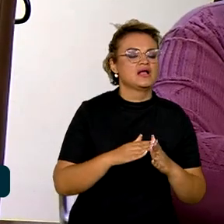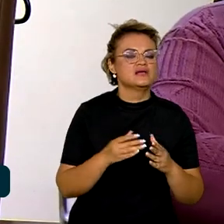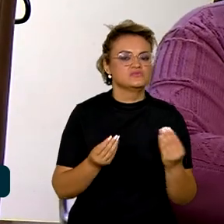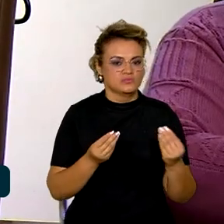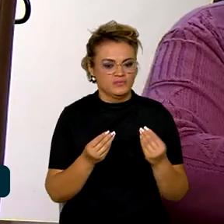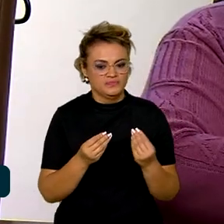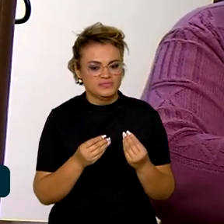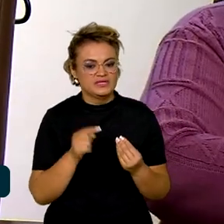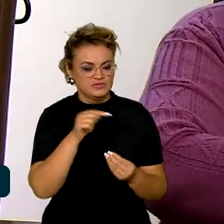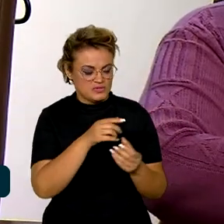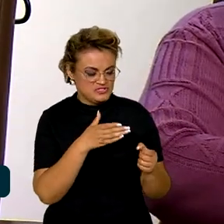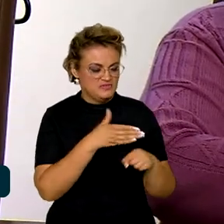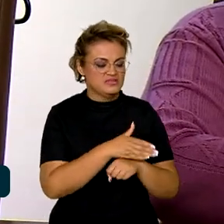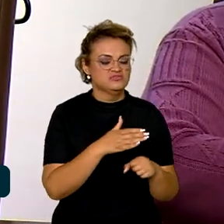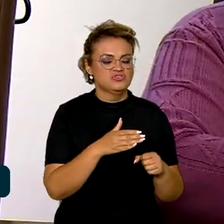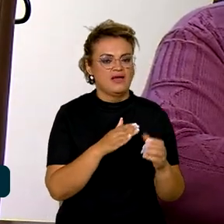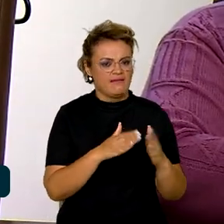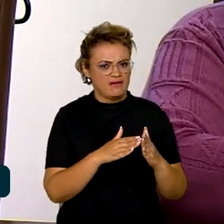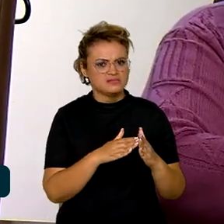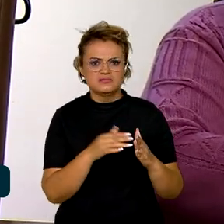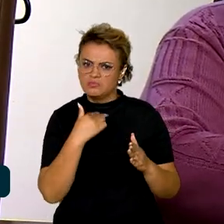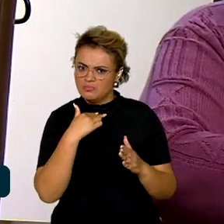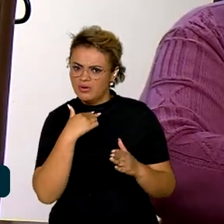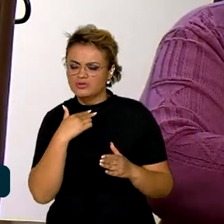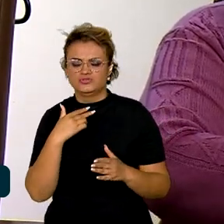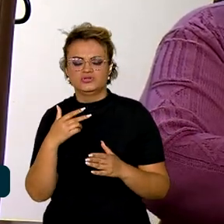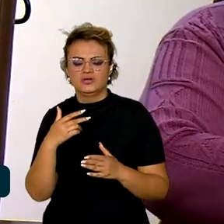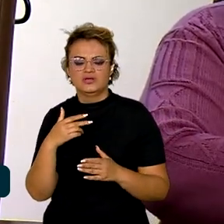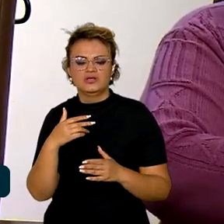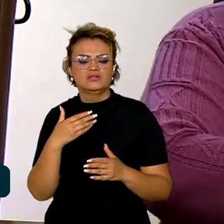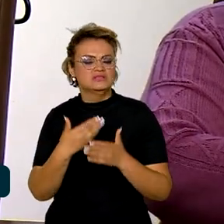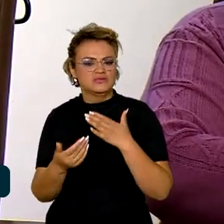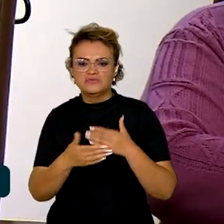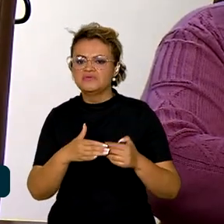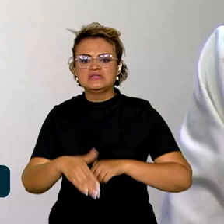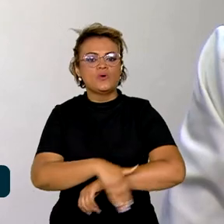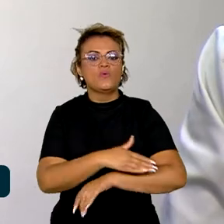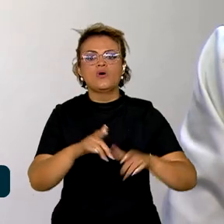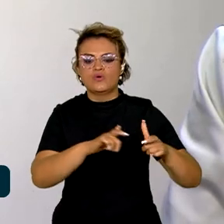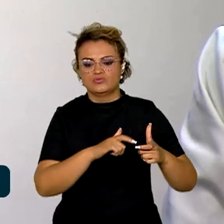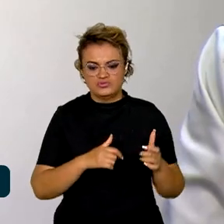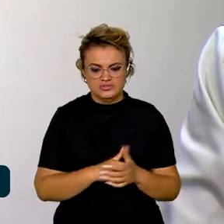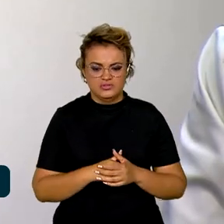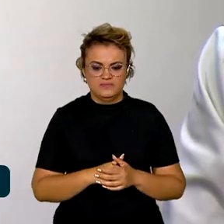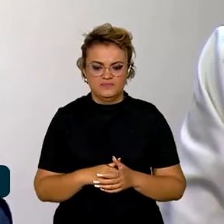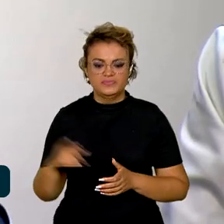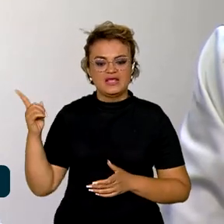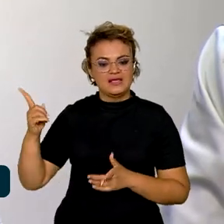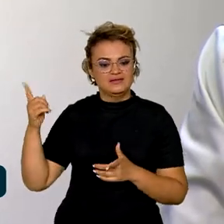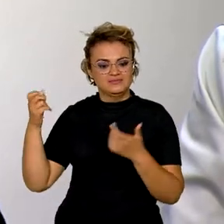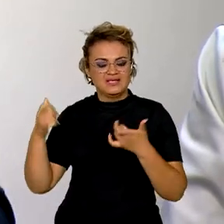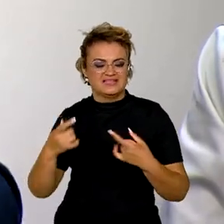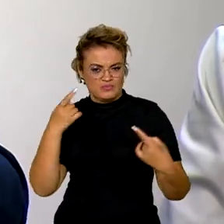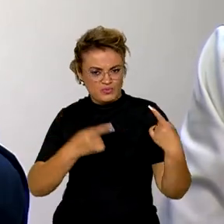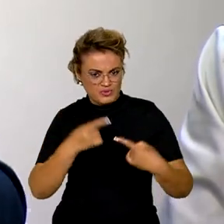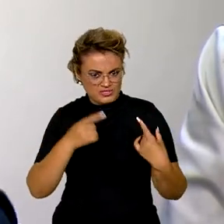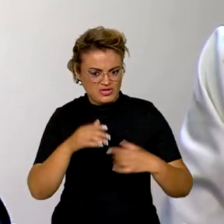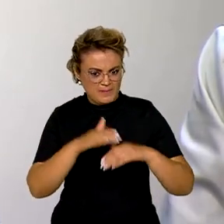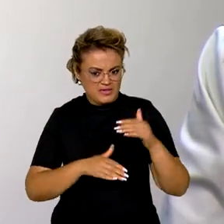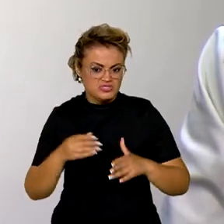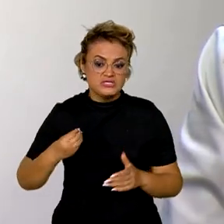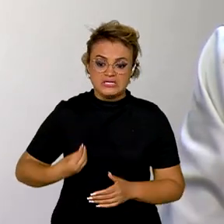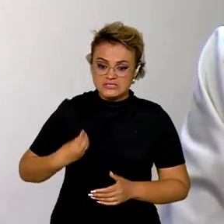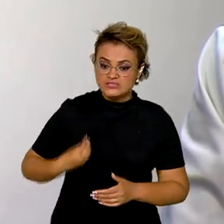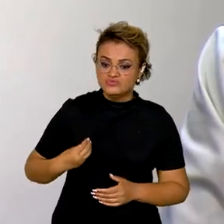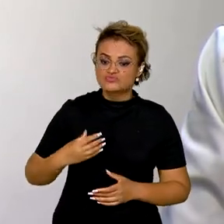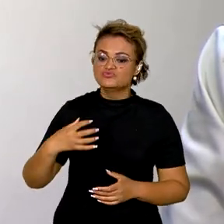essa inviolabilidade seja respeitada independente do CEP das residências. Essa política que está sendo implementada, da forma